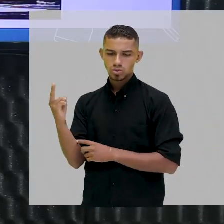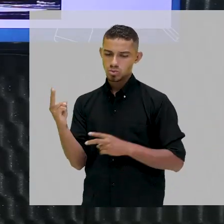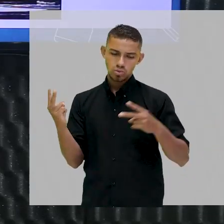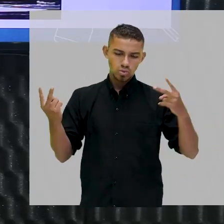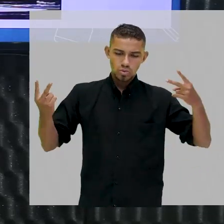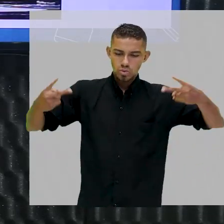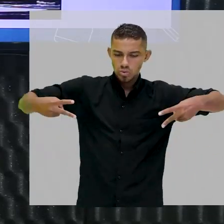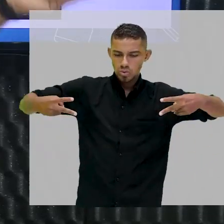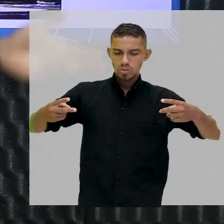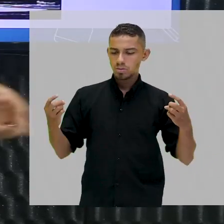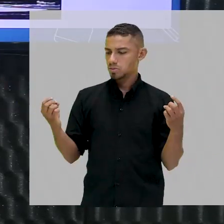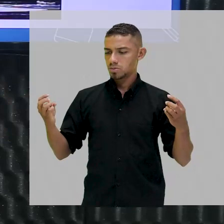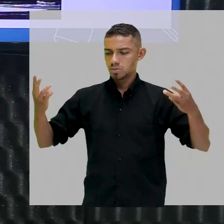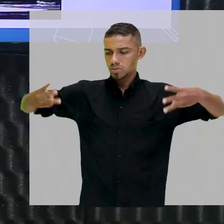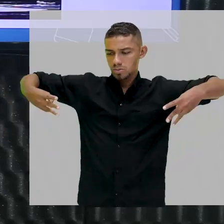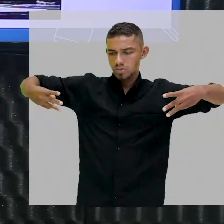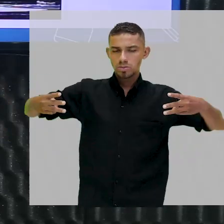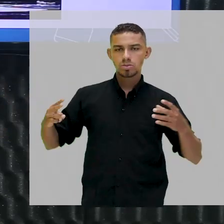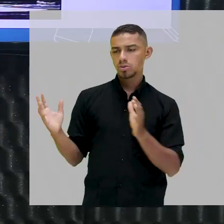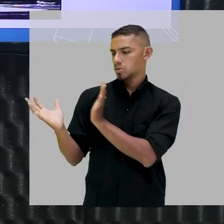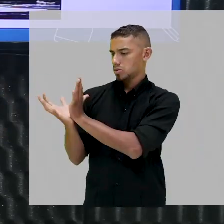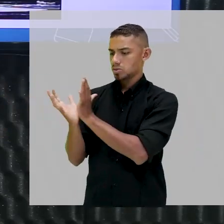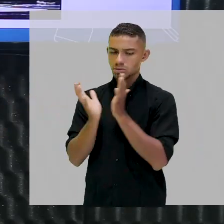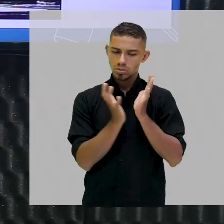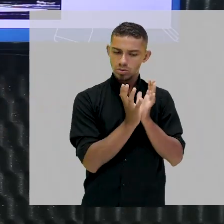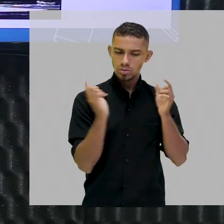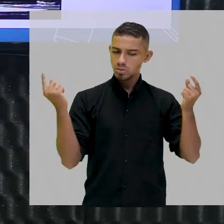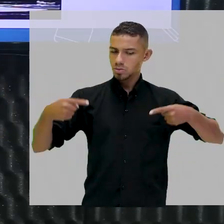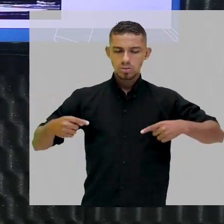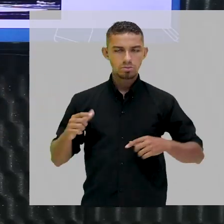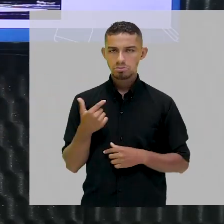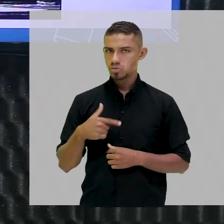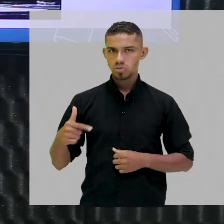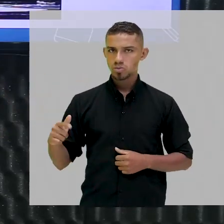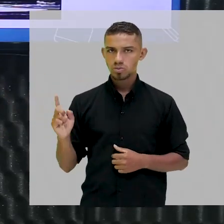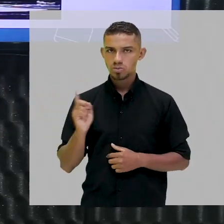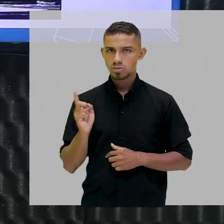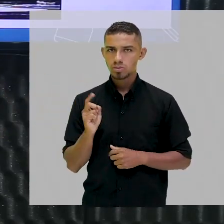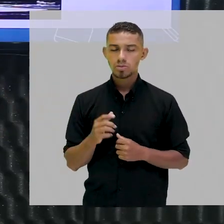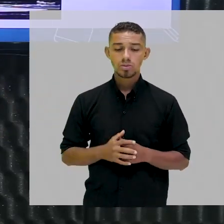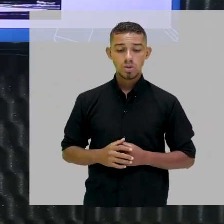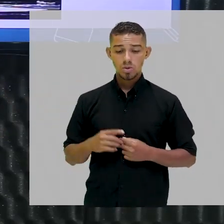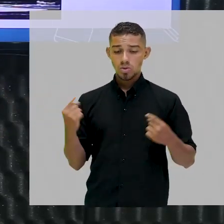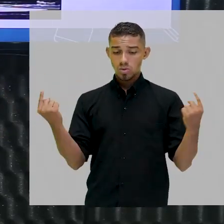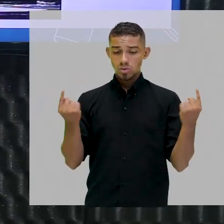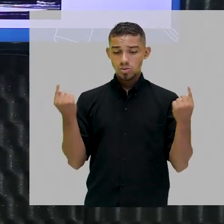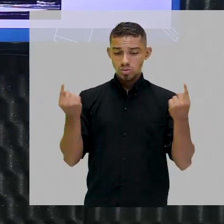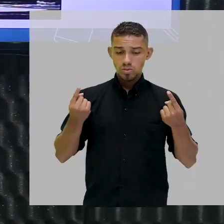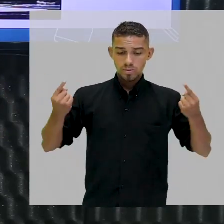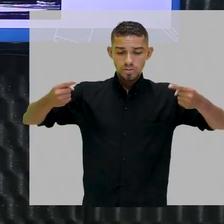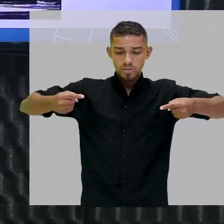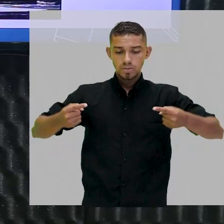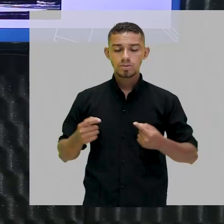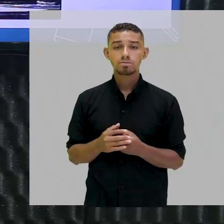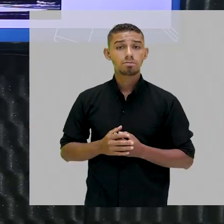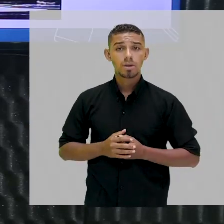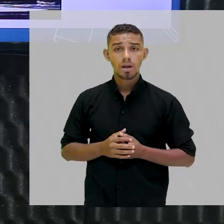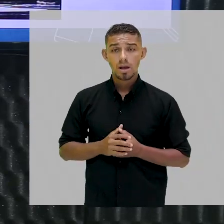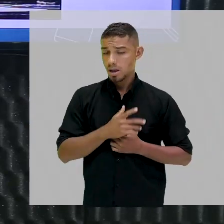em duplas, nem em trios, muito menos em grupos. As batalhas serão individuais.